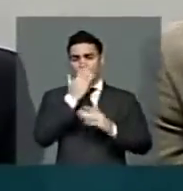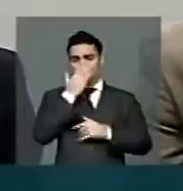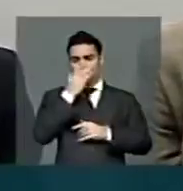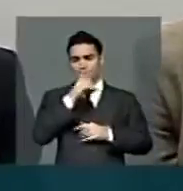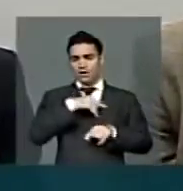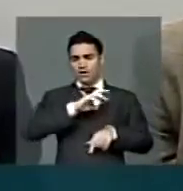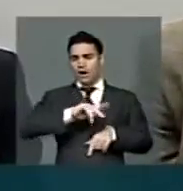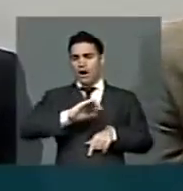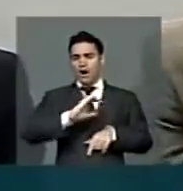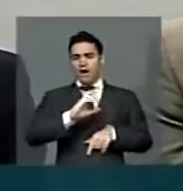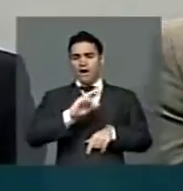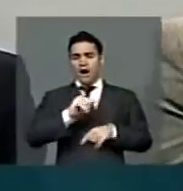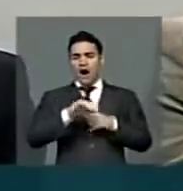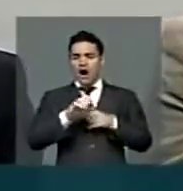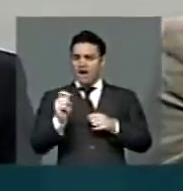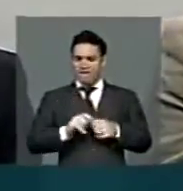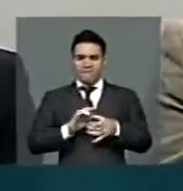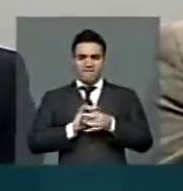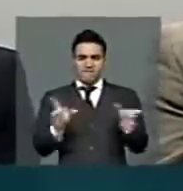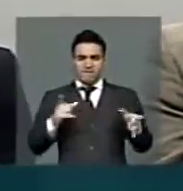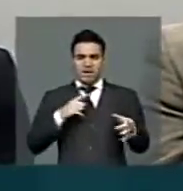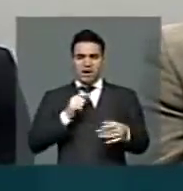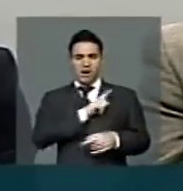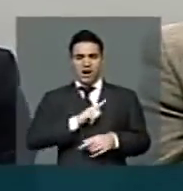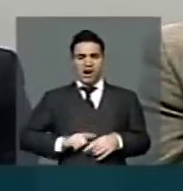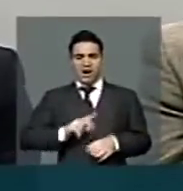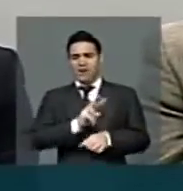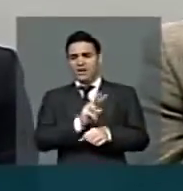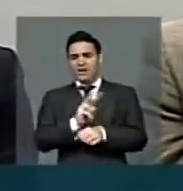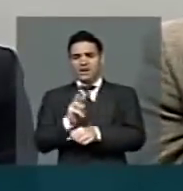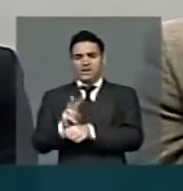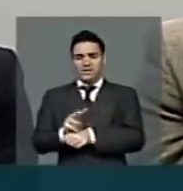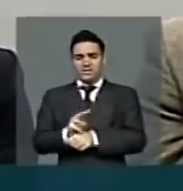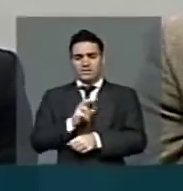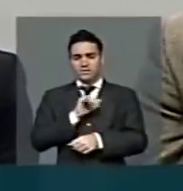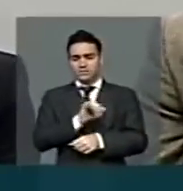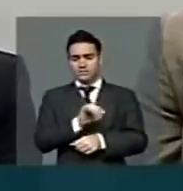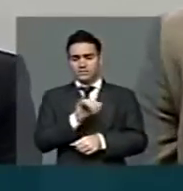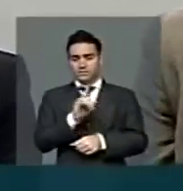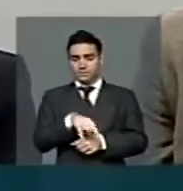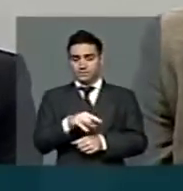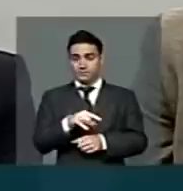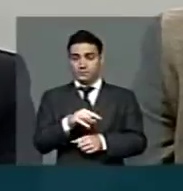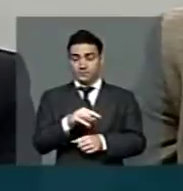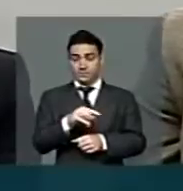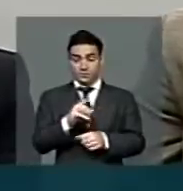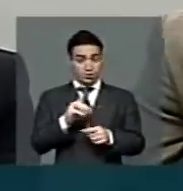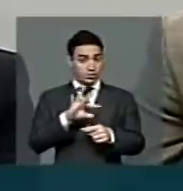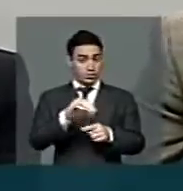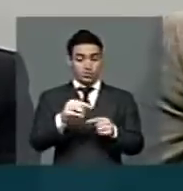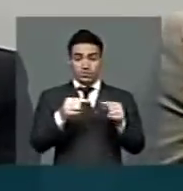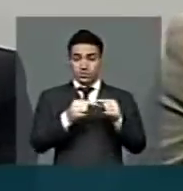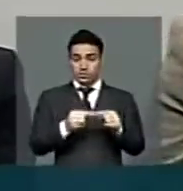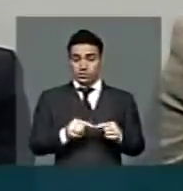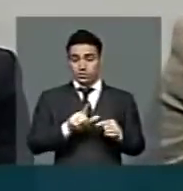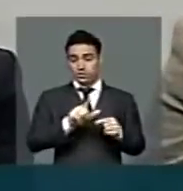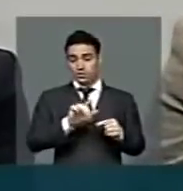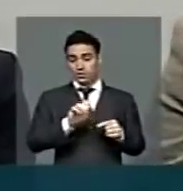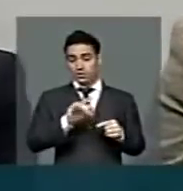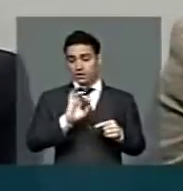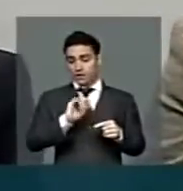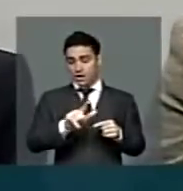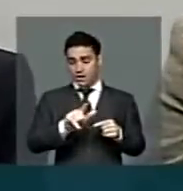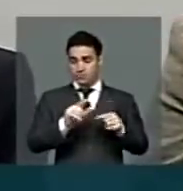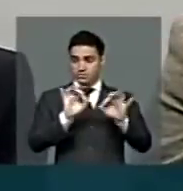gente permite uma fiscalização do Estado sobre as casas. Claro, se a casa sai da clandestinidade, sai da ilegalidade, passa a operar